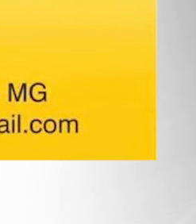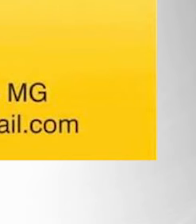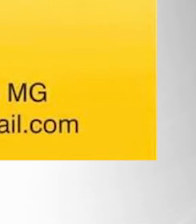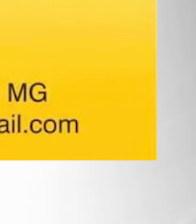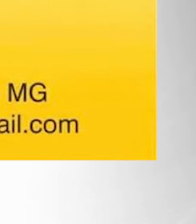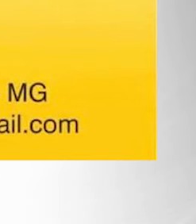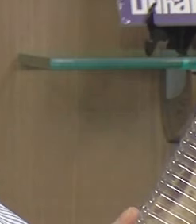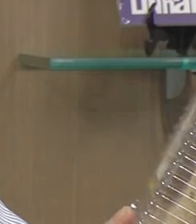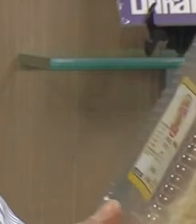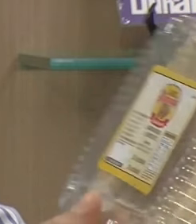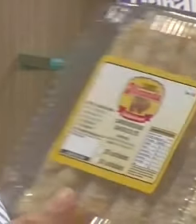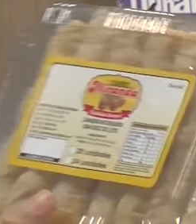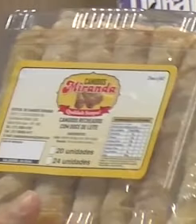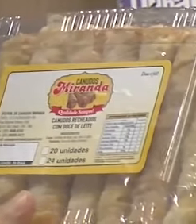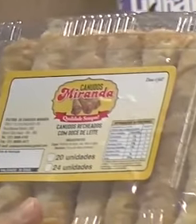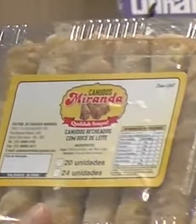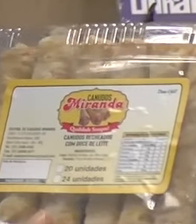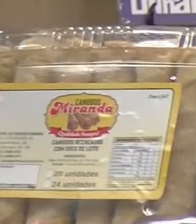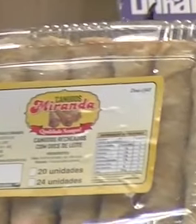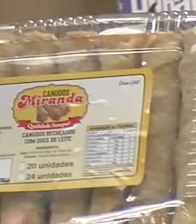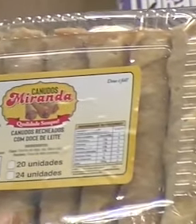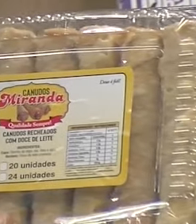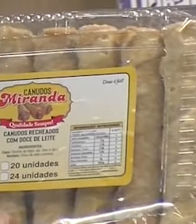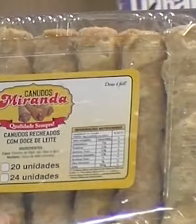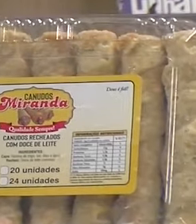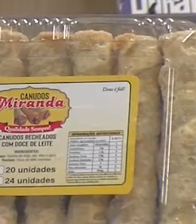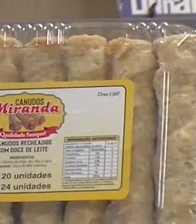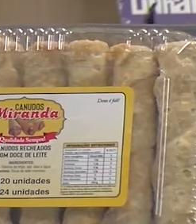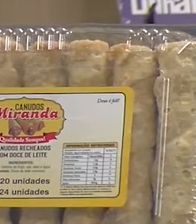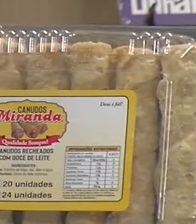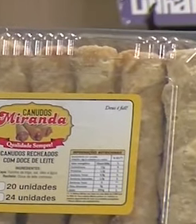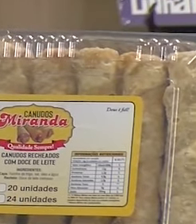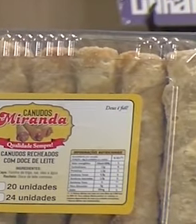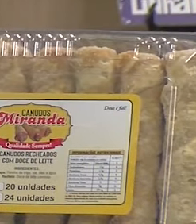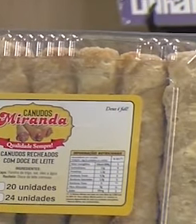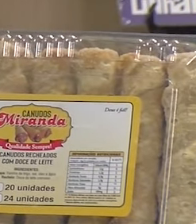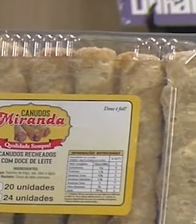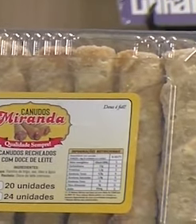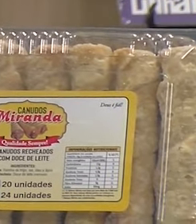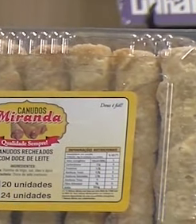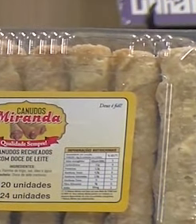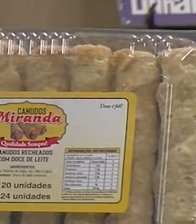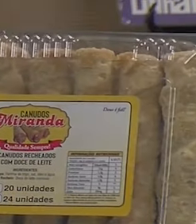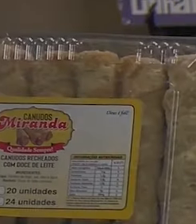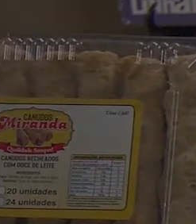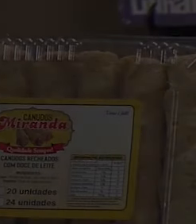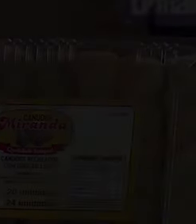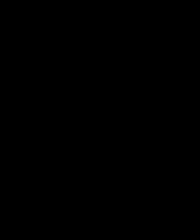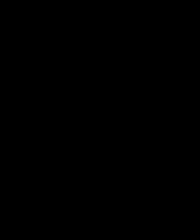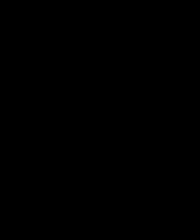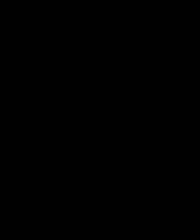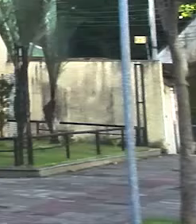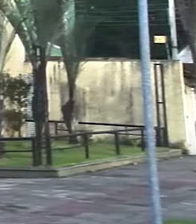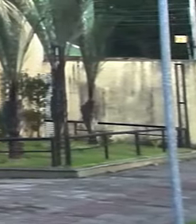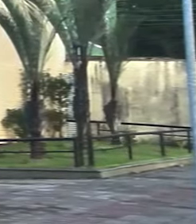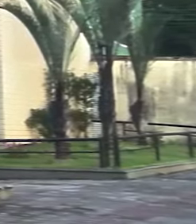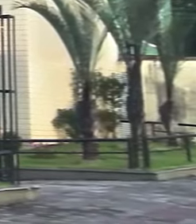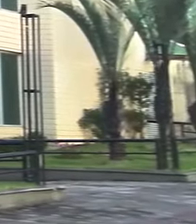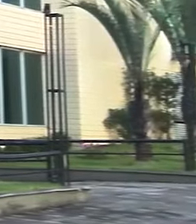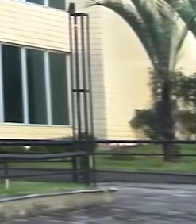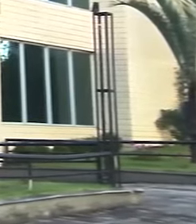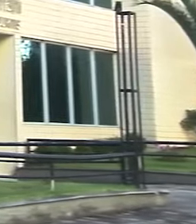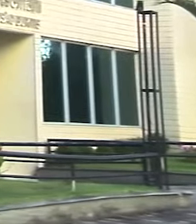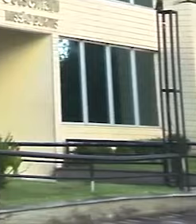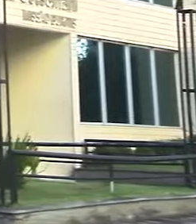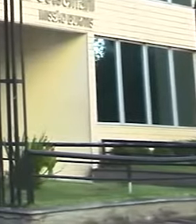98885-4471. Canudos Miranda, agora para adoçar a sua vida. Deus abençoe você.